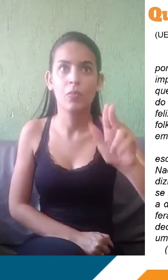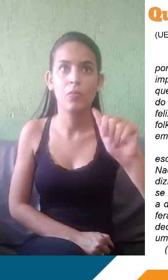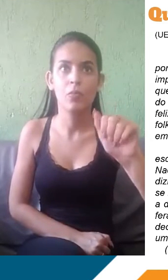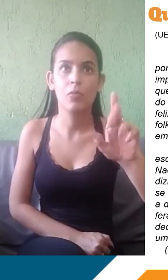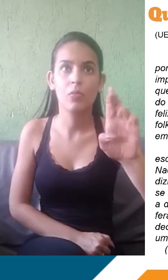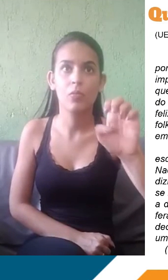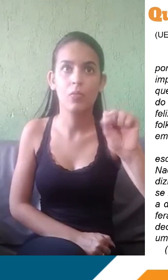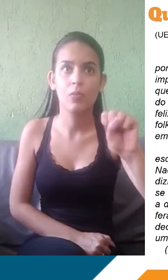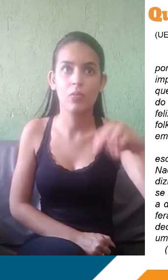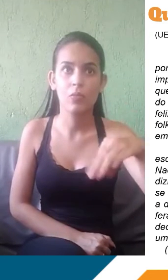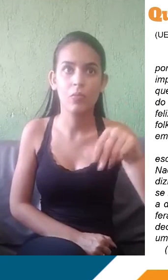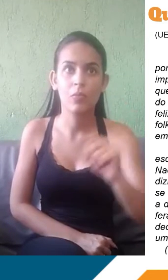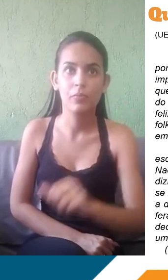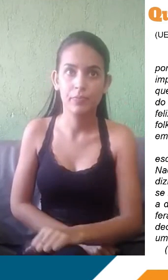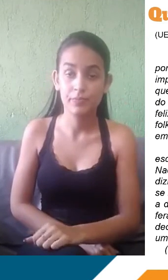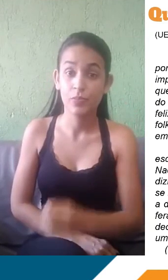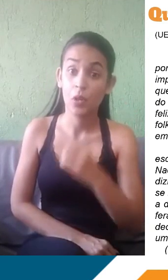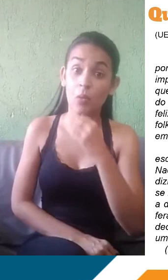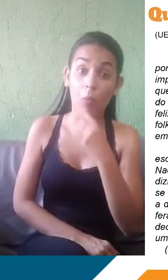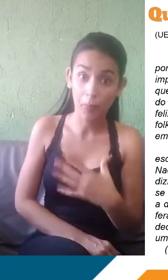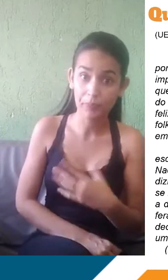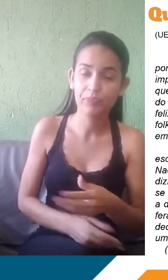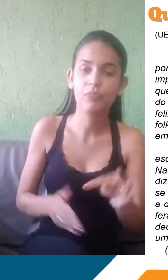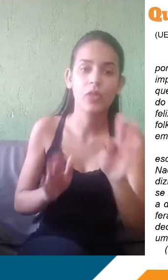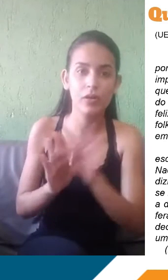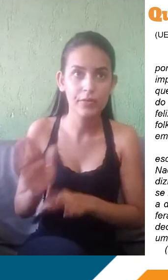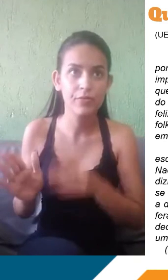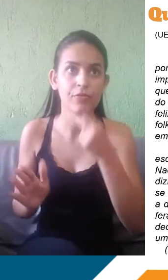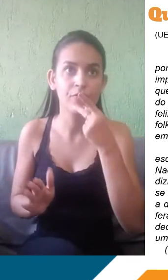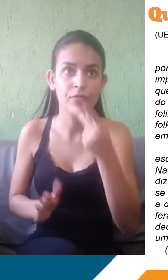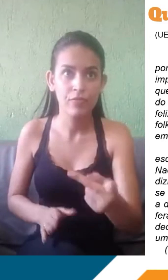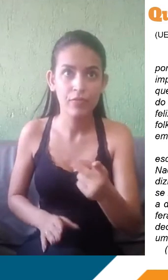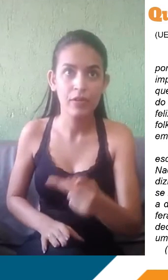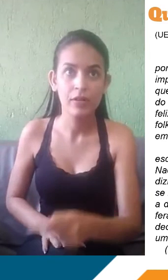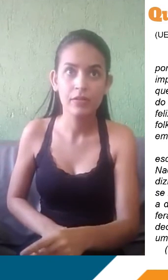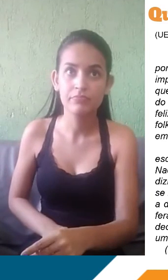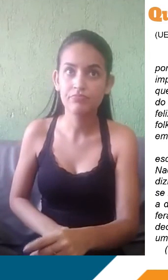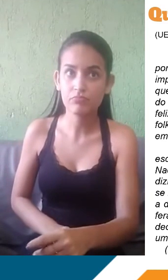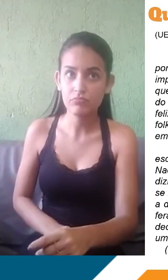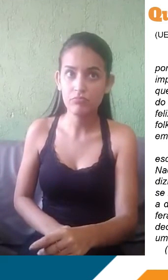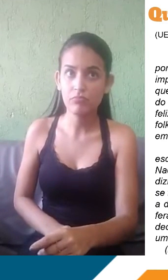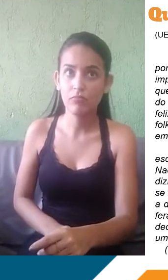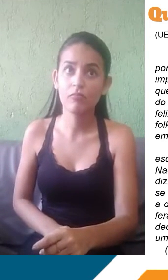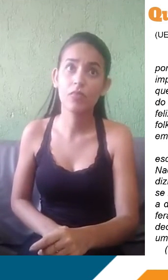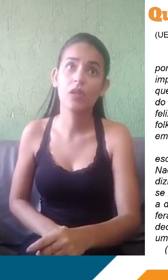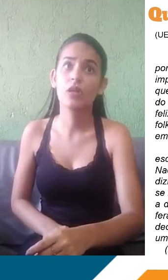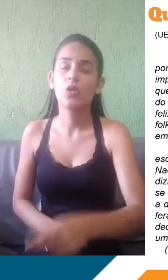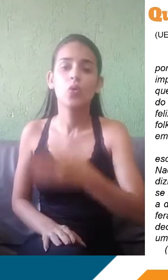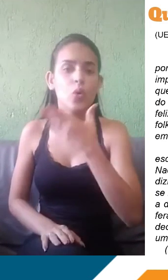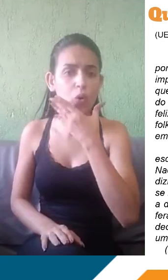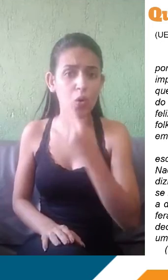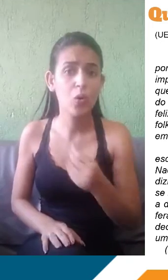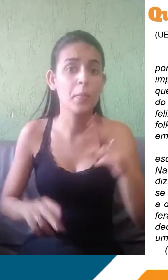preso, prestes a ser executado pelo exército de Floriano Peixoto, por ter escrito uma carta ao presidente protestando contra o